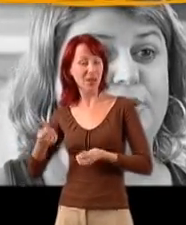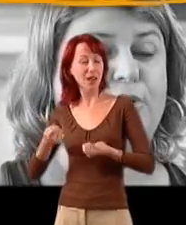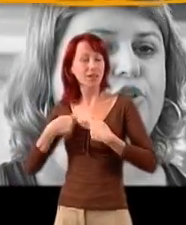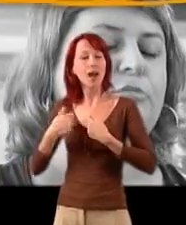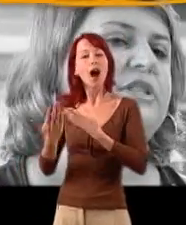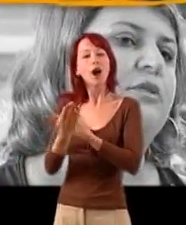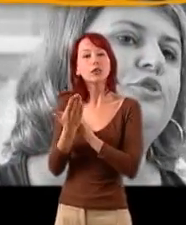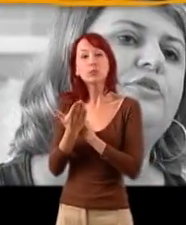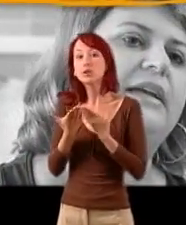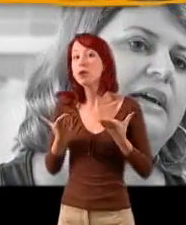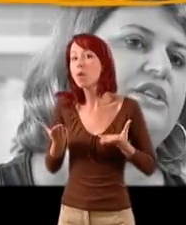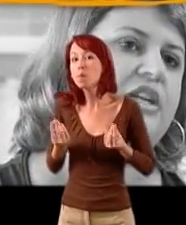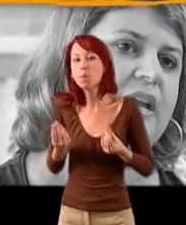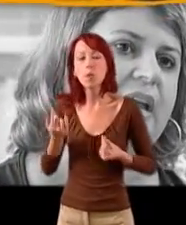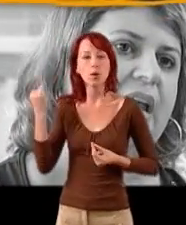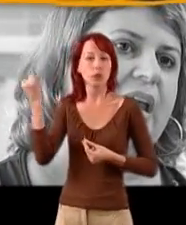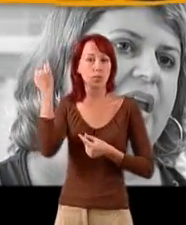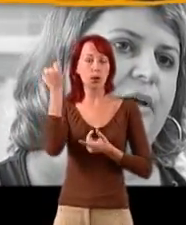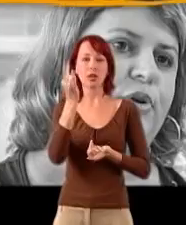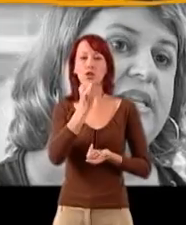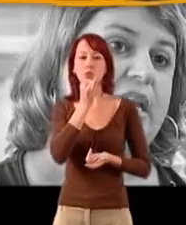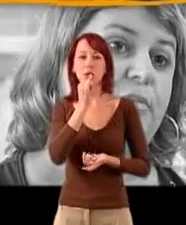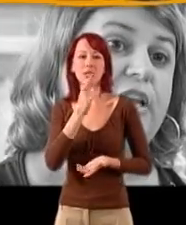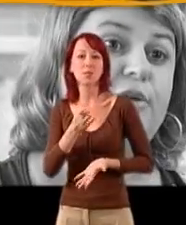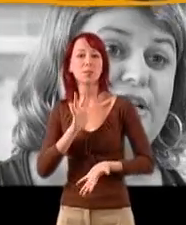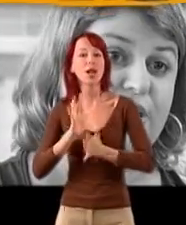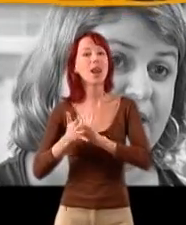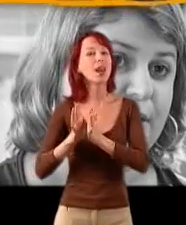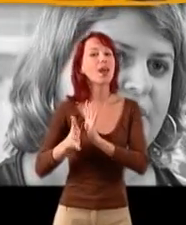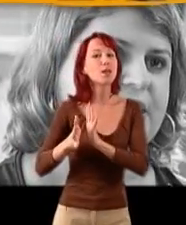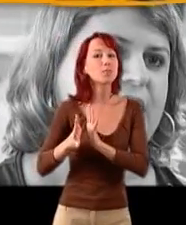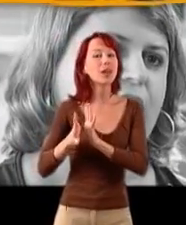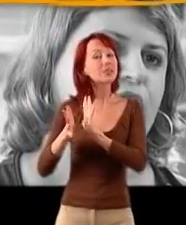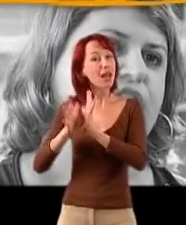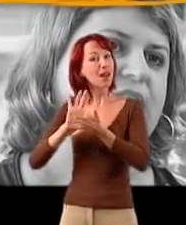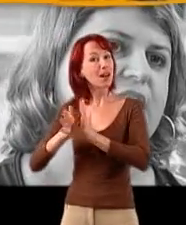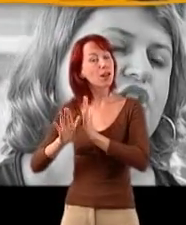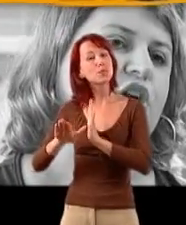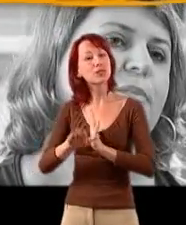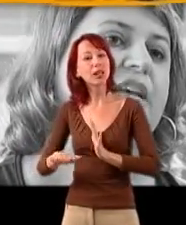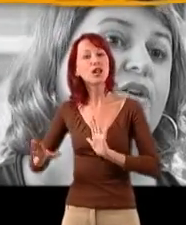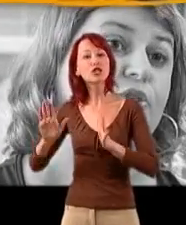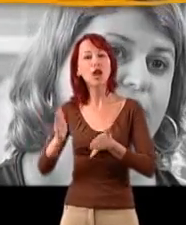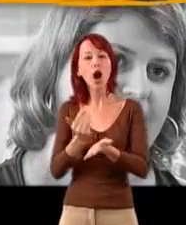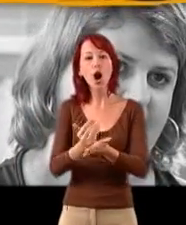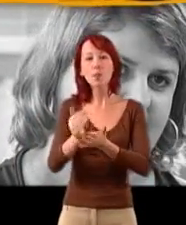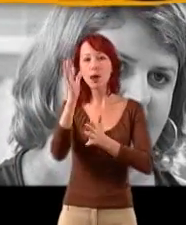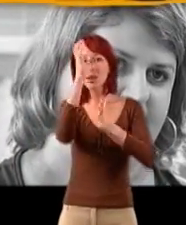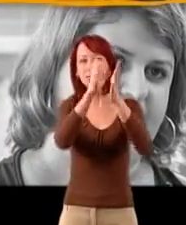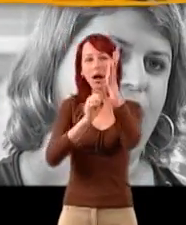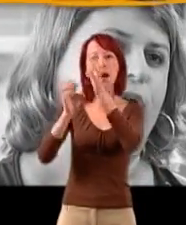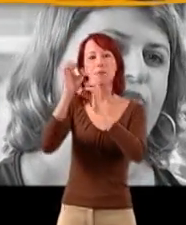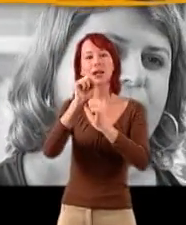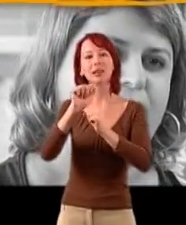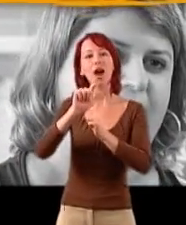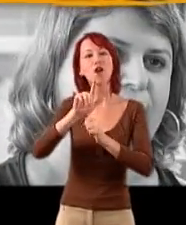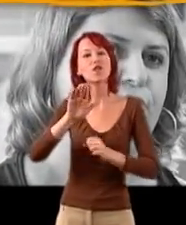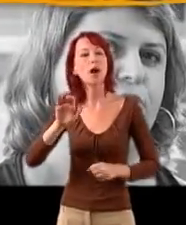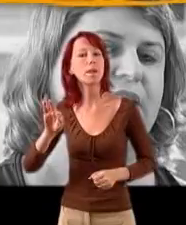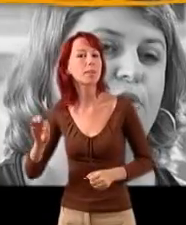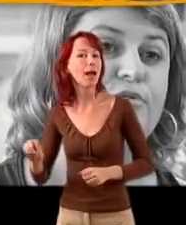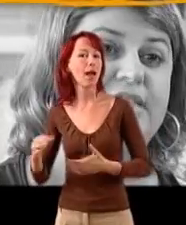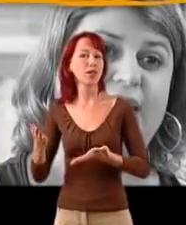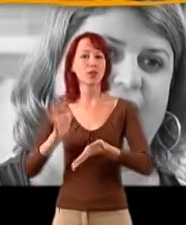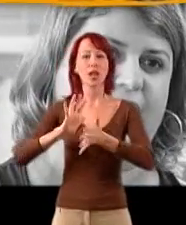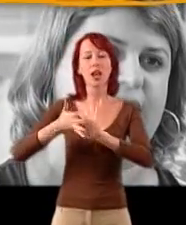para a gente assim, uma contribuição muito grande. Por exemplo, a linguagem Libras, né? Onde as crianças já começam a dominar, né? O